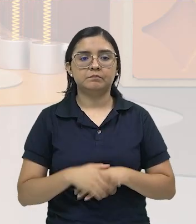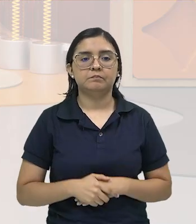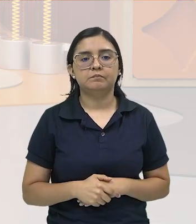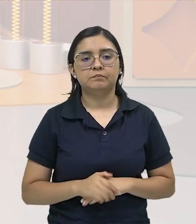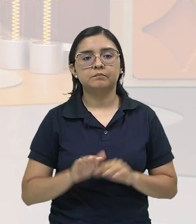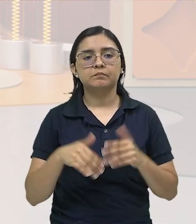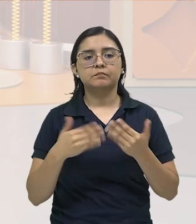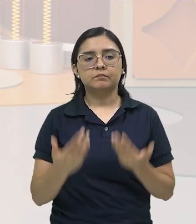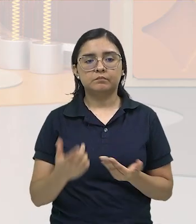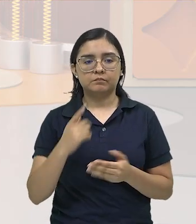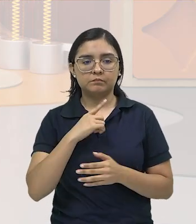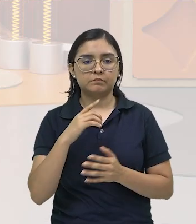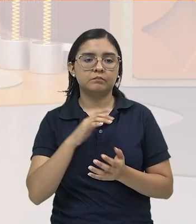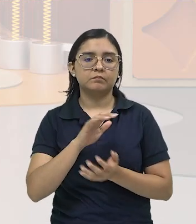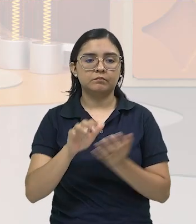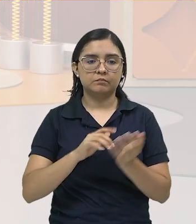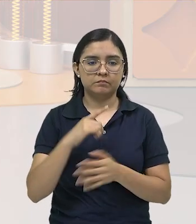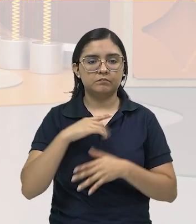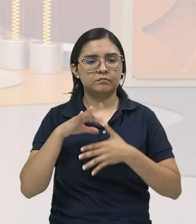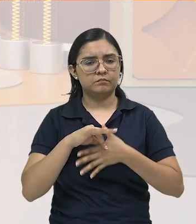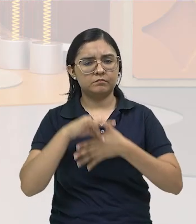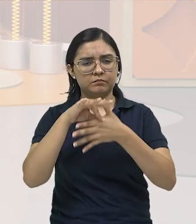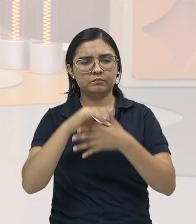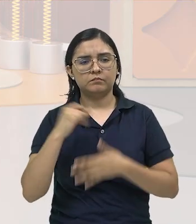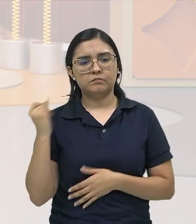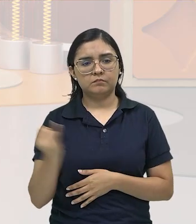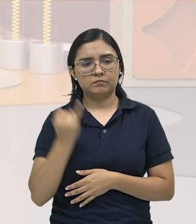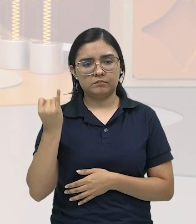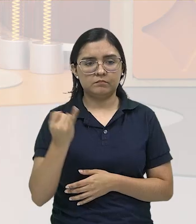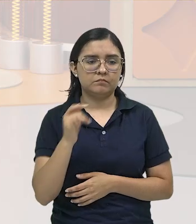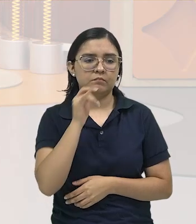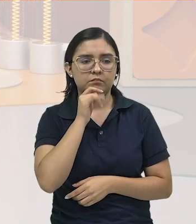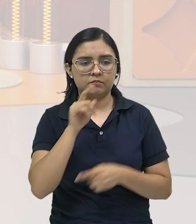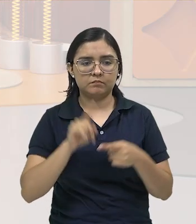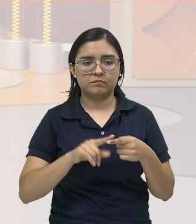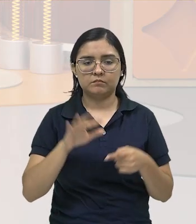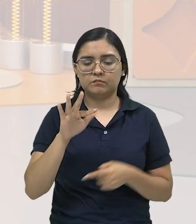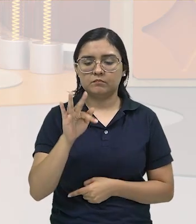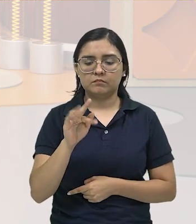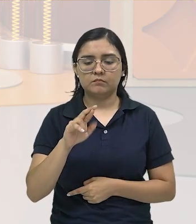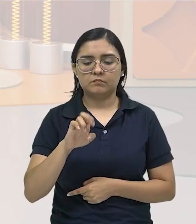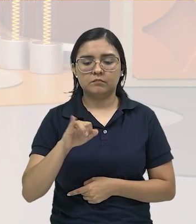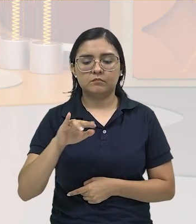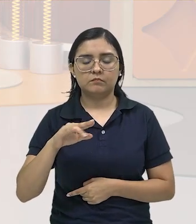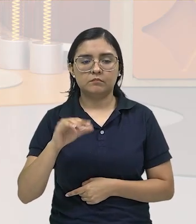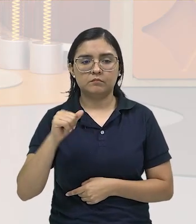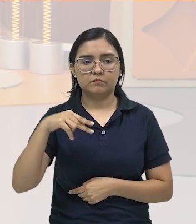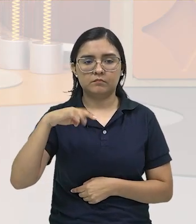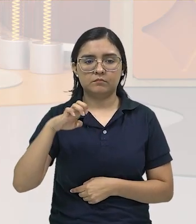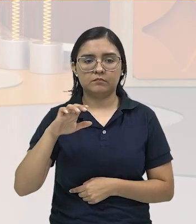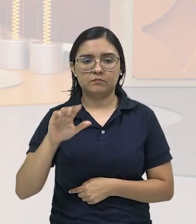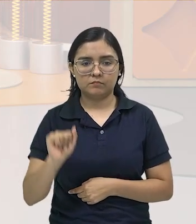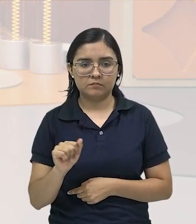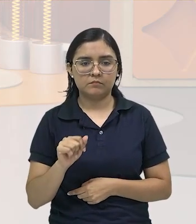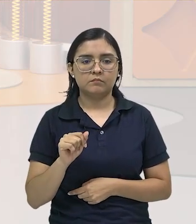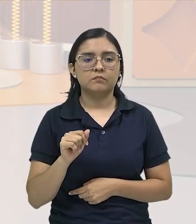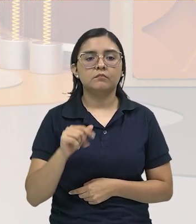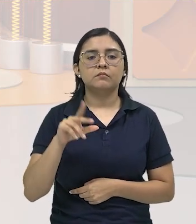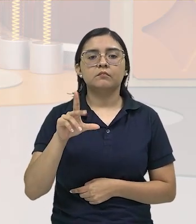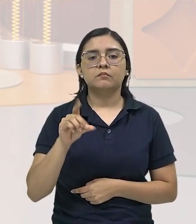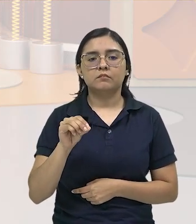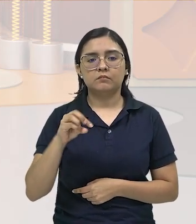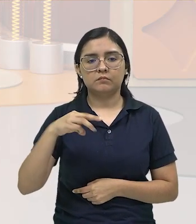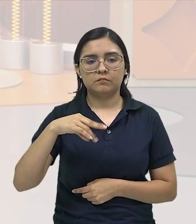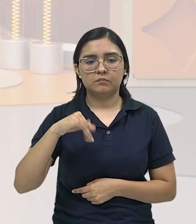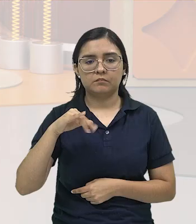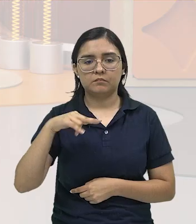A revolta teve como líderes importantes figuras como Frei Caneca e Domingos José Martins, que